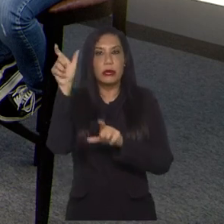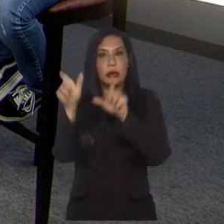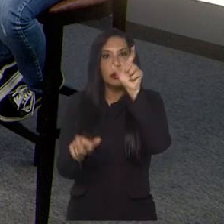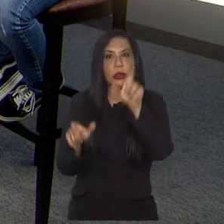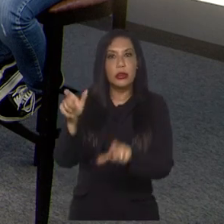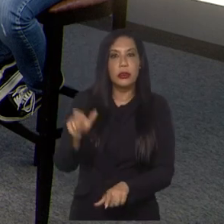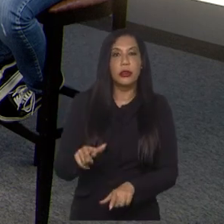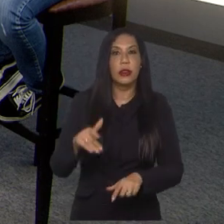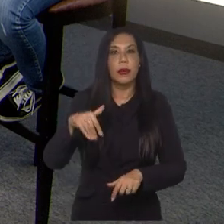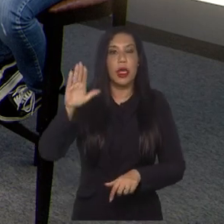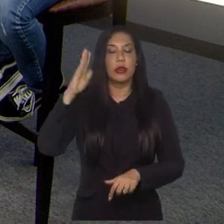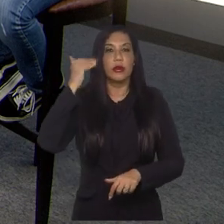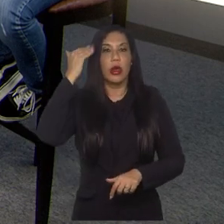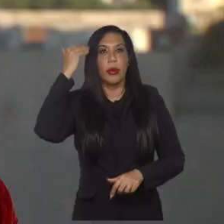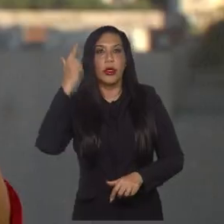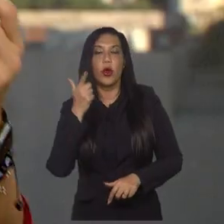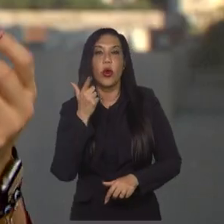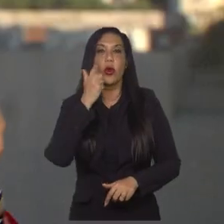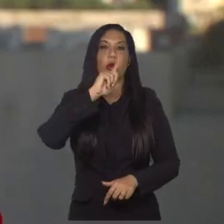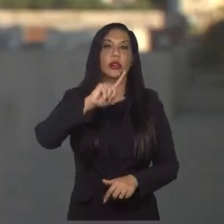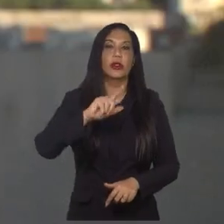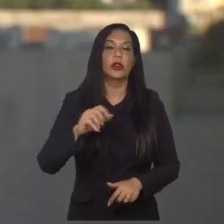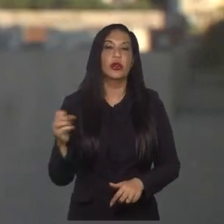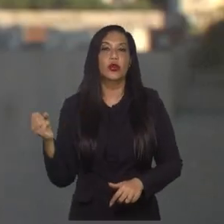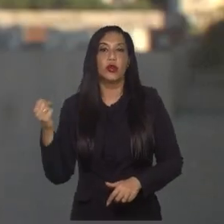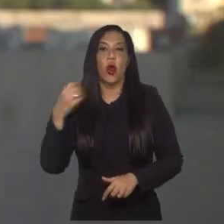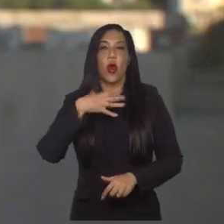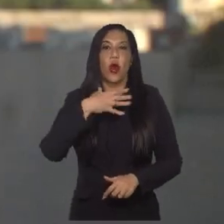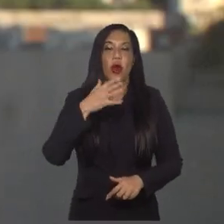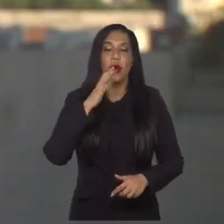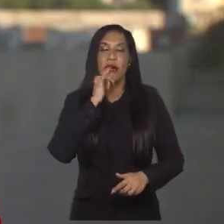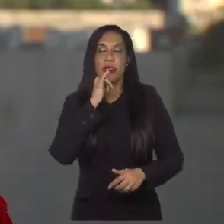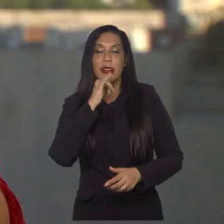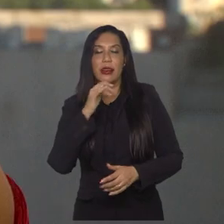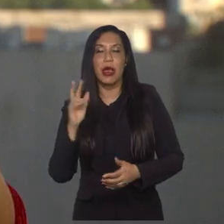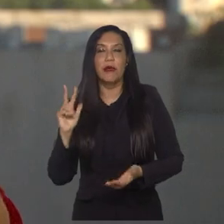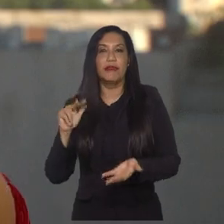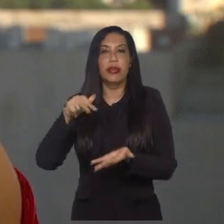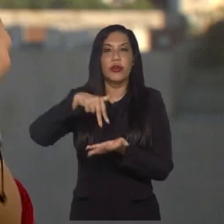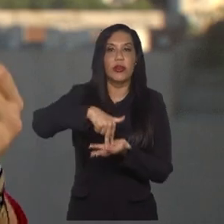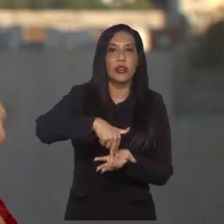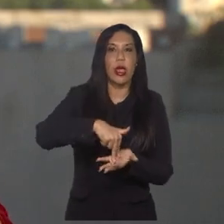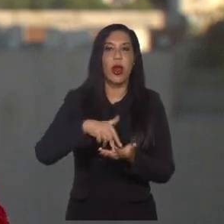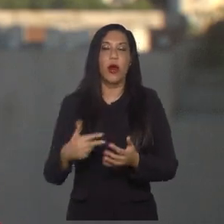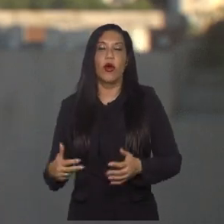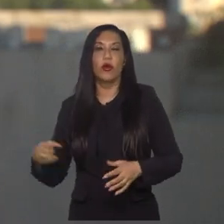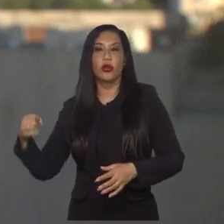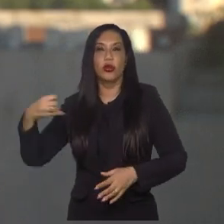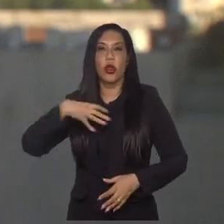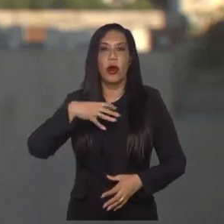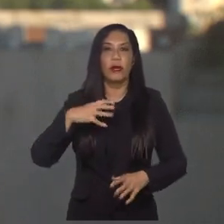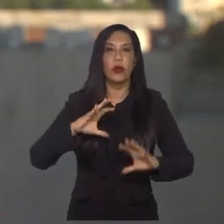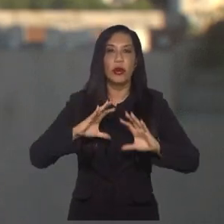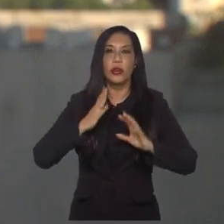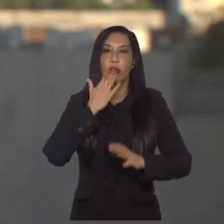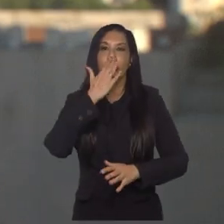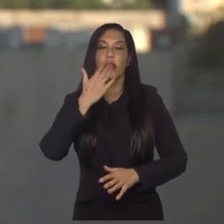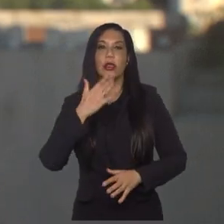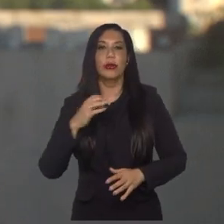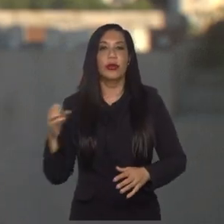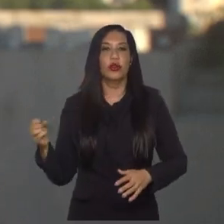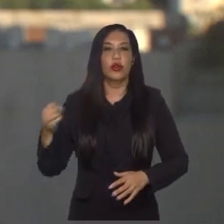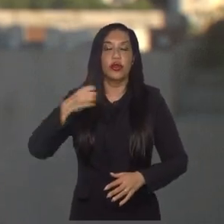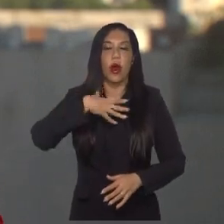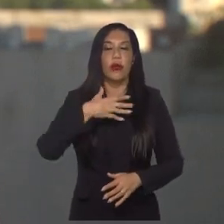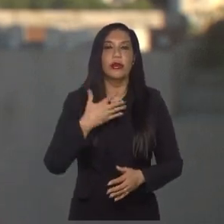mais destaque conseguirem novos postos em novas equipes, né, furar a bolha e conseguirem ir para novos mercados,